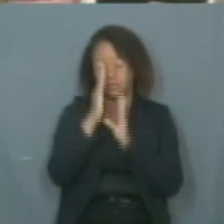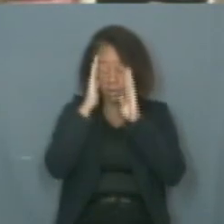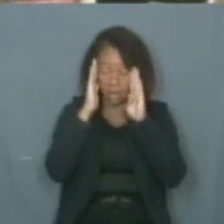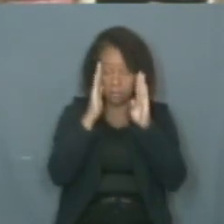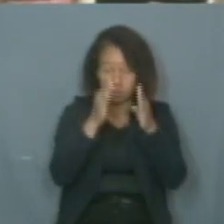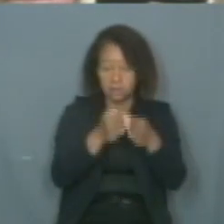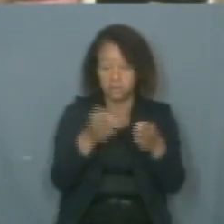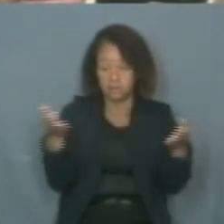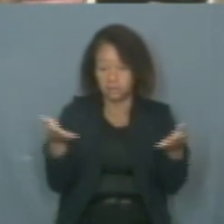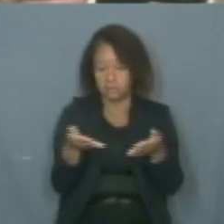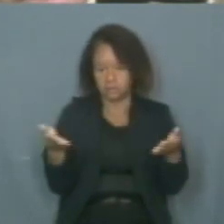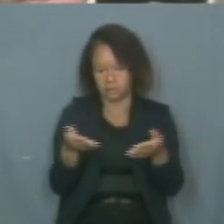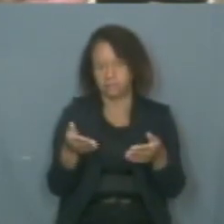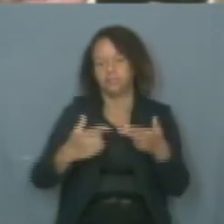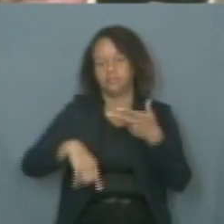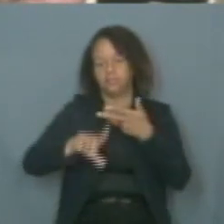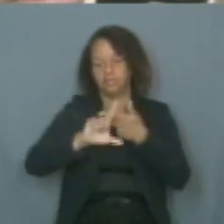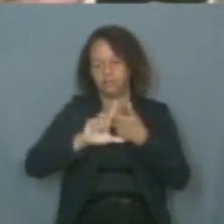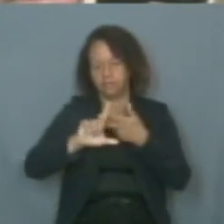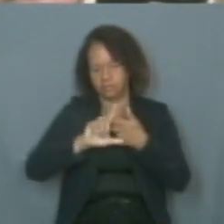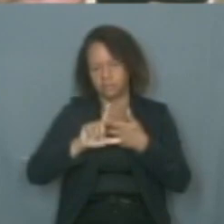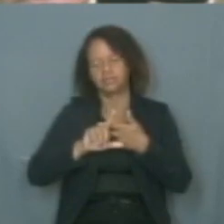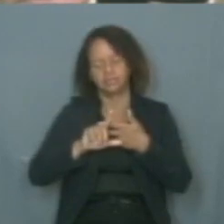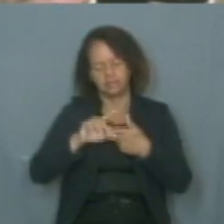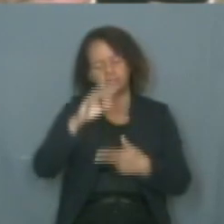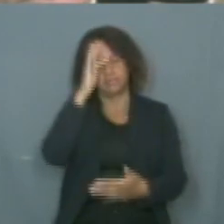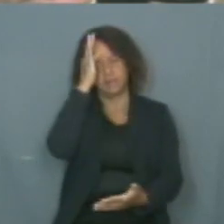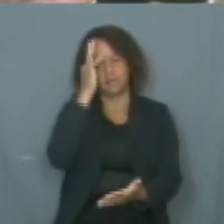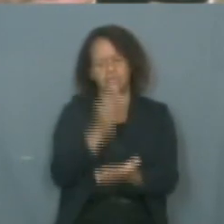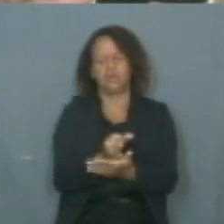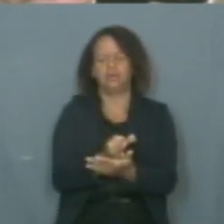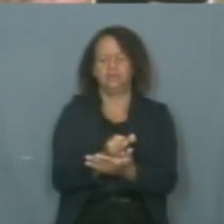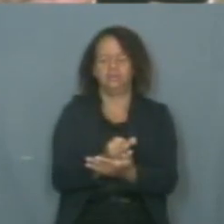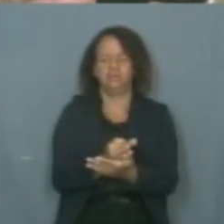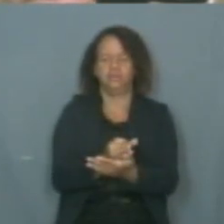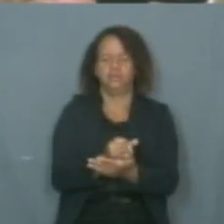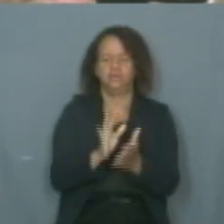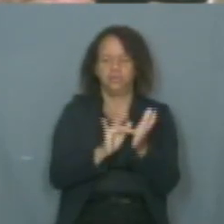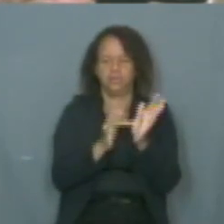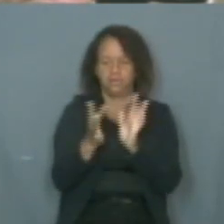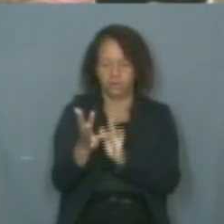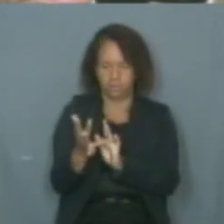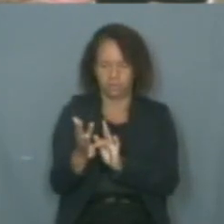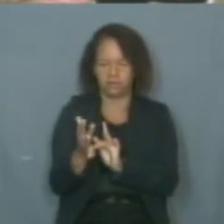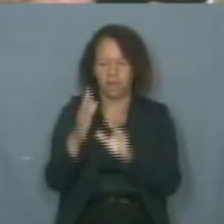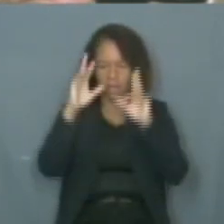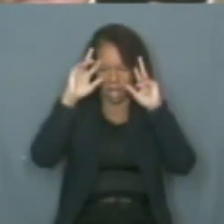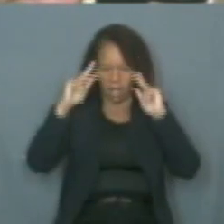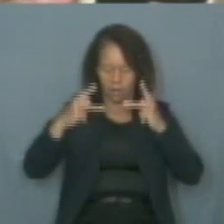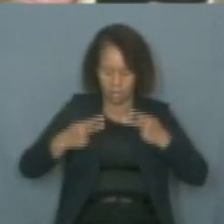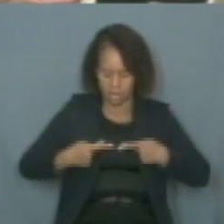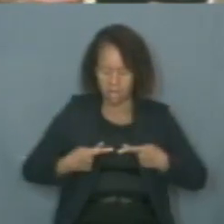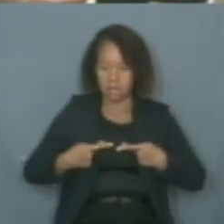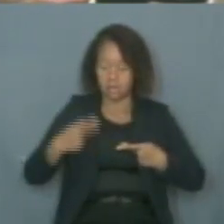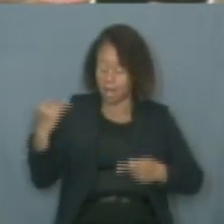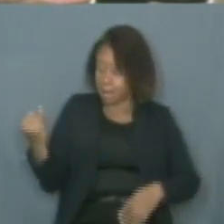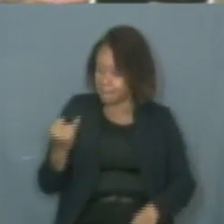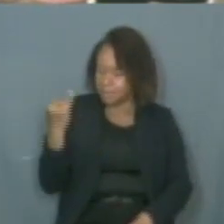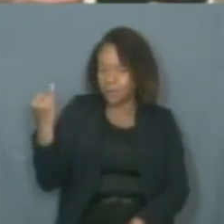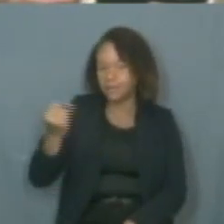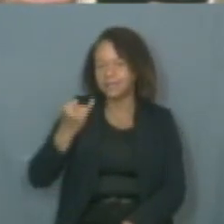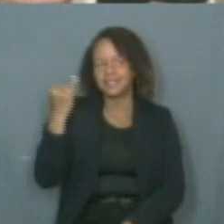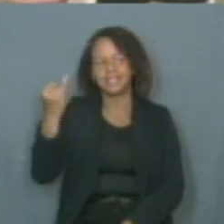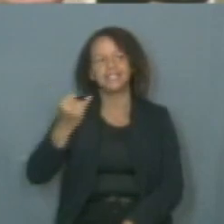missão nesse poder legislativo, professam a fé cristã. Portanto, reconhece a